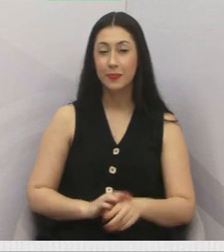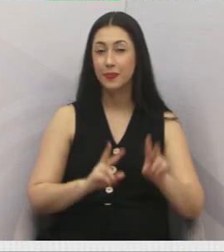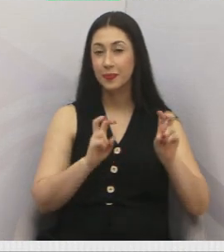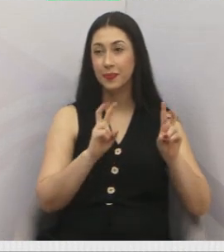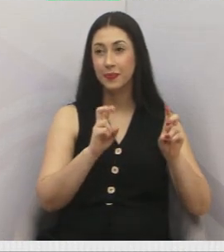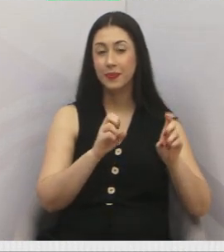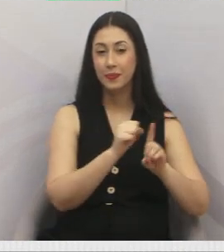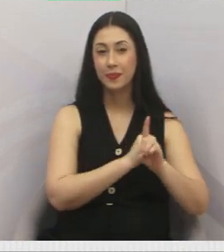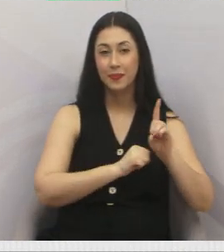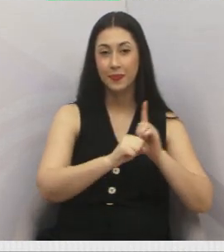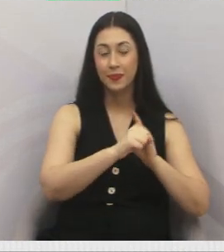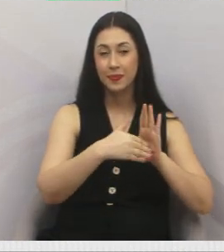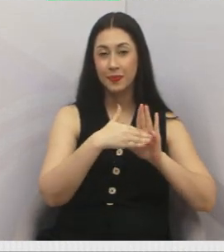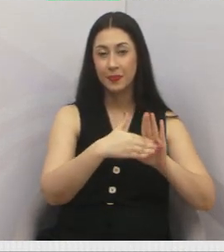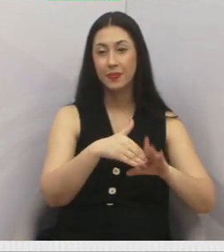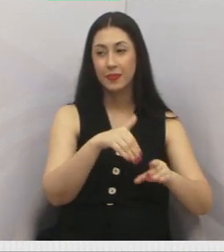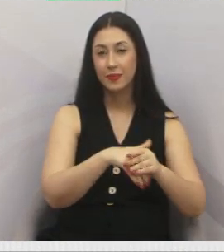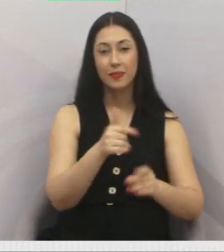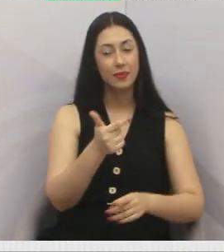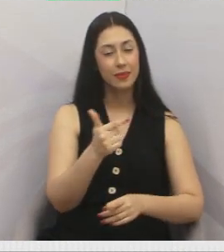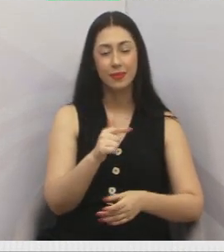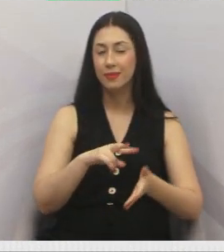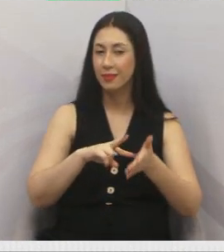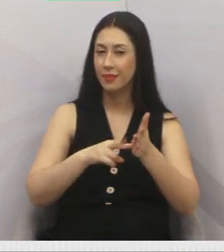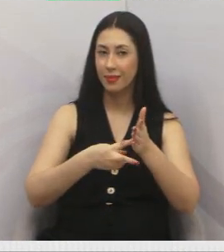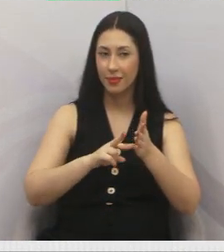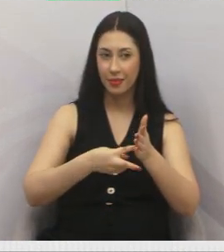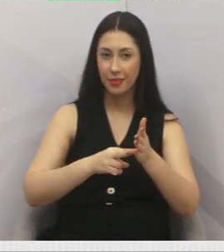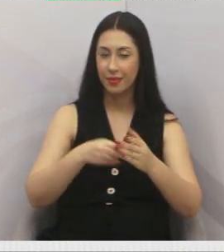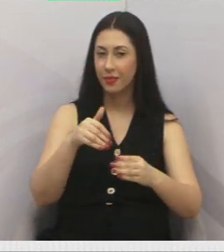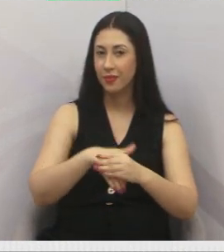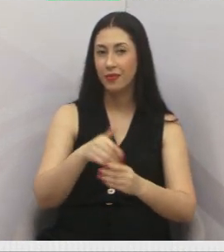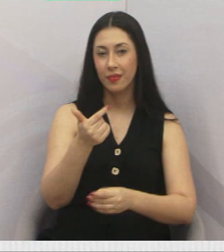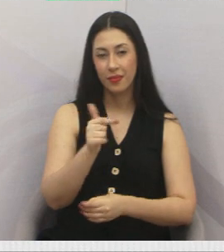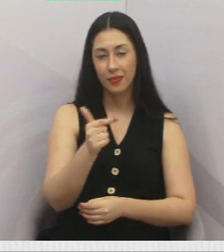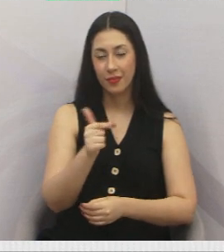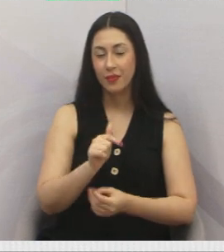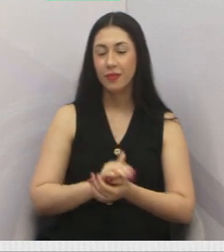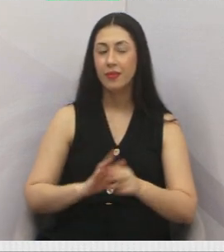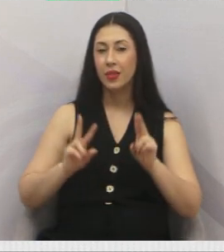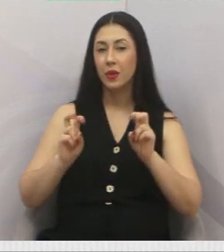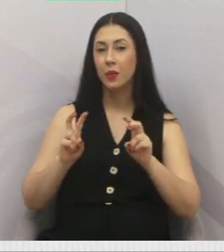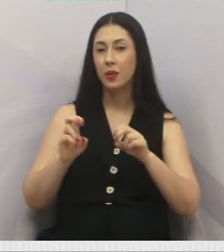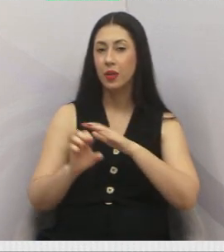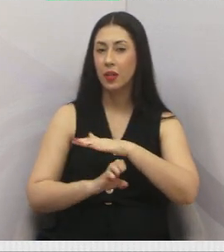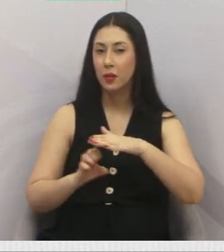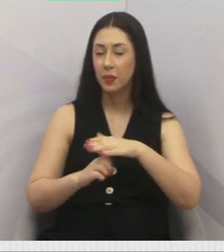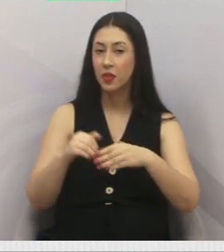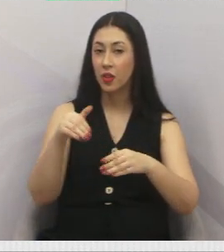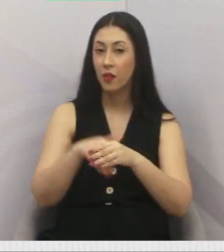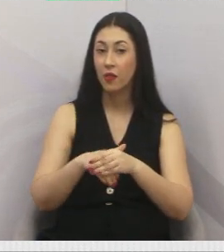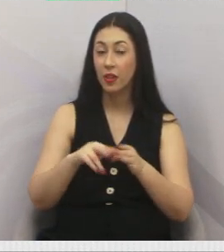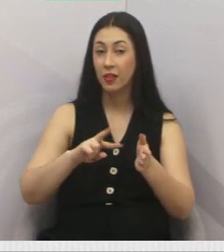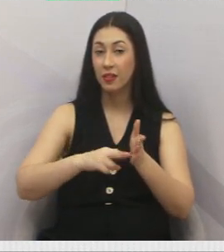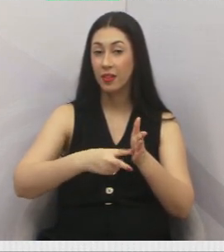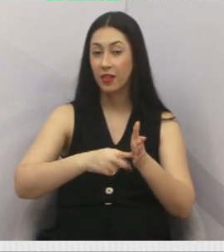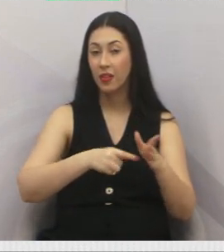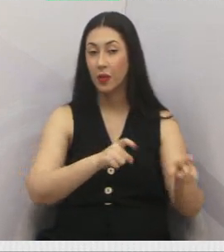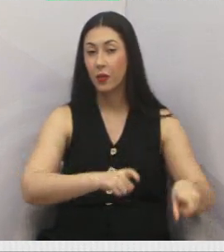Segmento Movimentos Populares, voto em branco. Segmento Entidade de Classe Sindical, voto em branco. Segmento Empresas, um voto para Sindicato